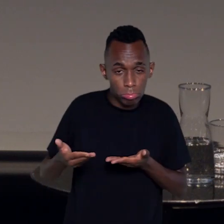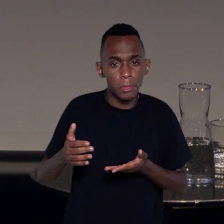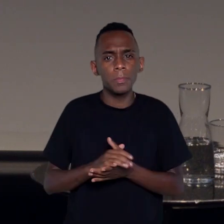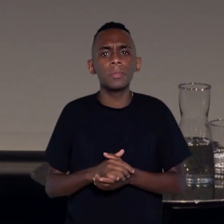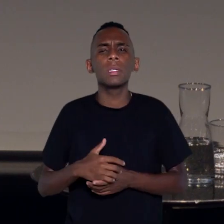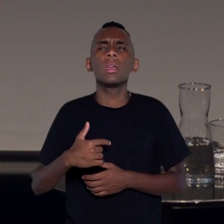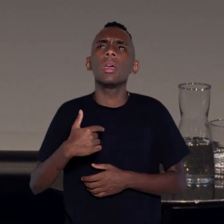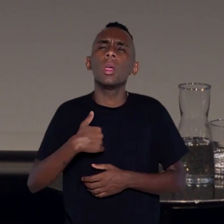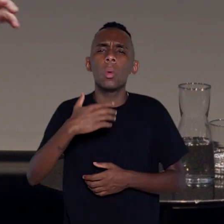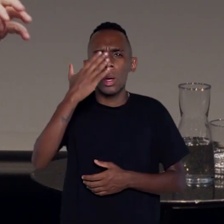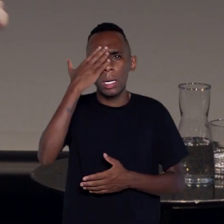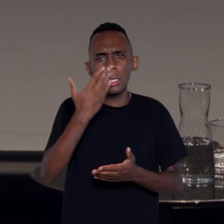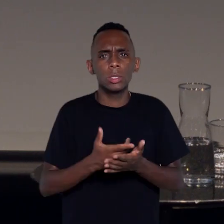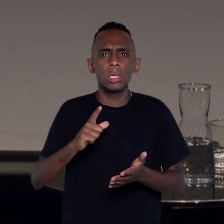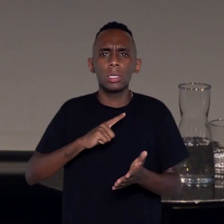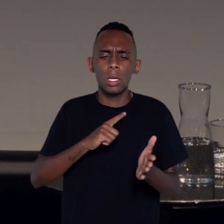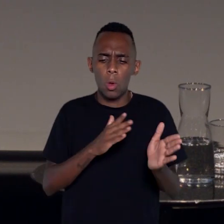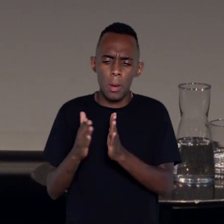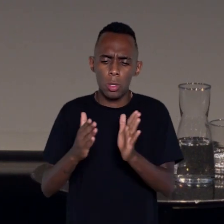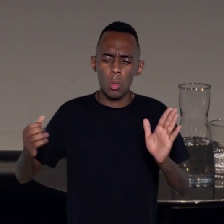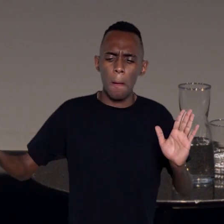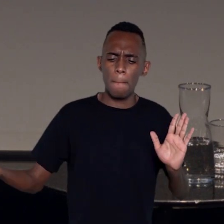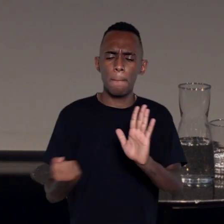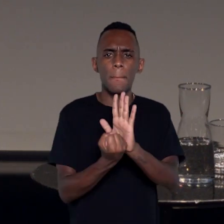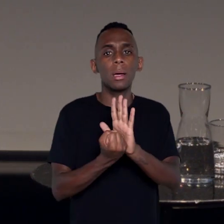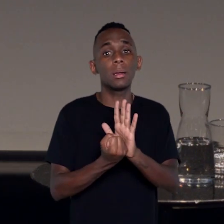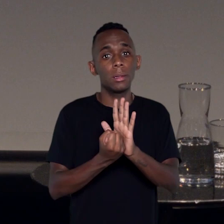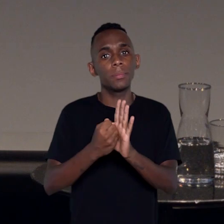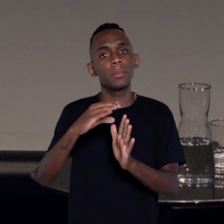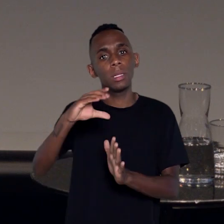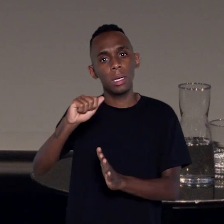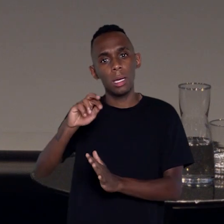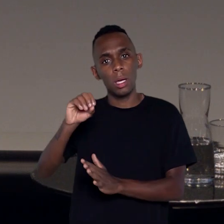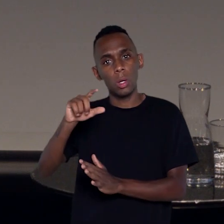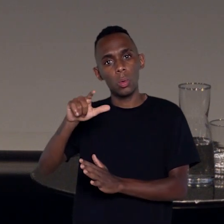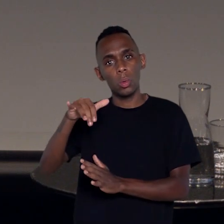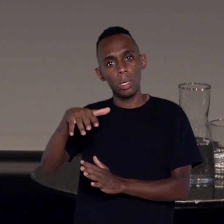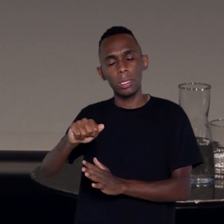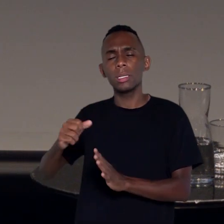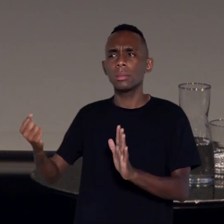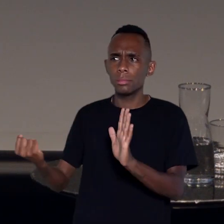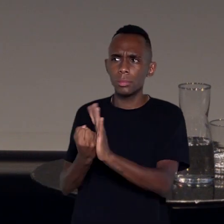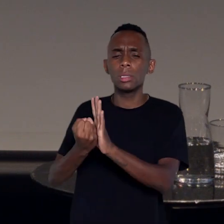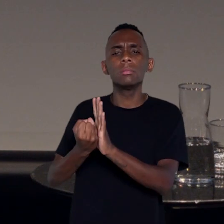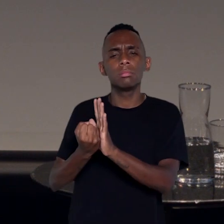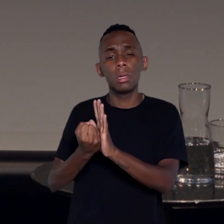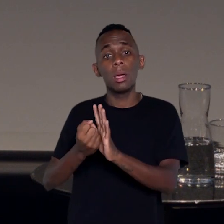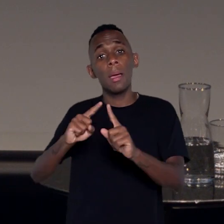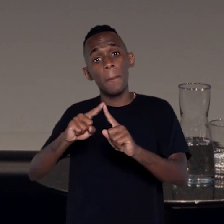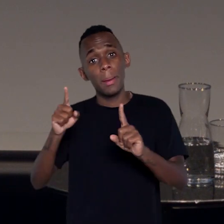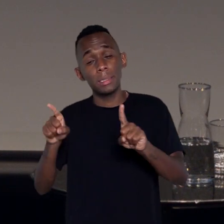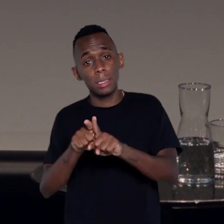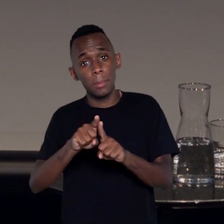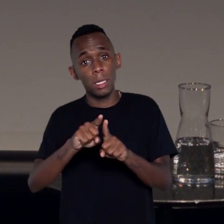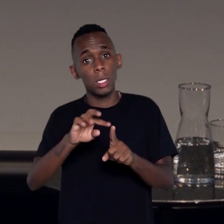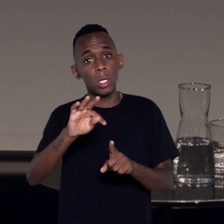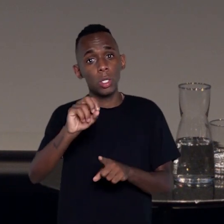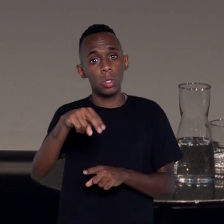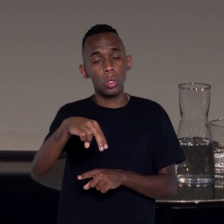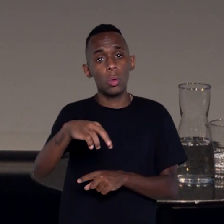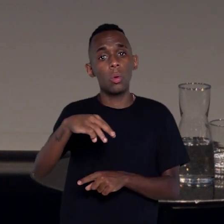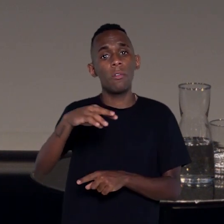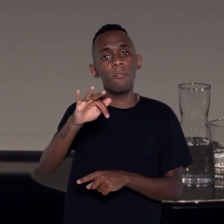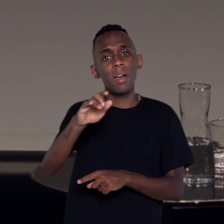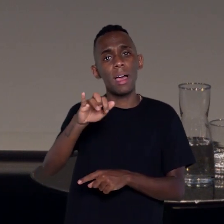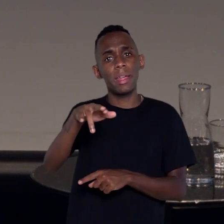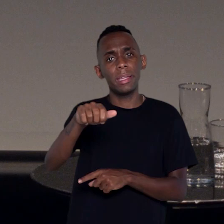surgir. Eu acho que tem um marco, não sei se você me concorda com isso. Carolina foi um marco, mas o Tom Farias, quando decidiu fazer a